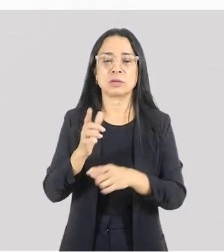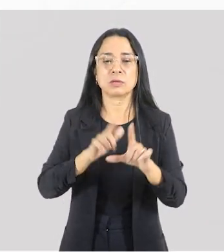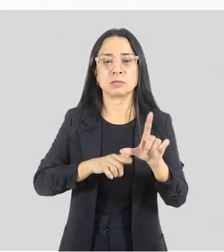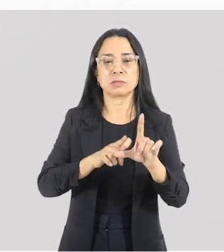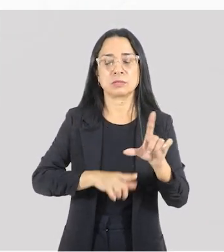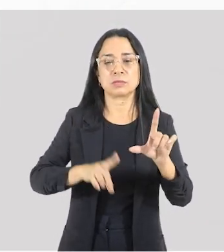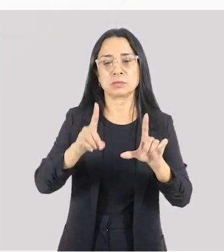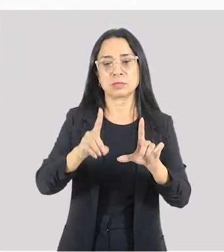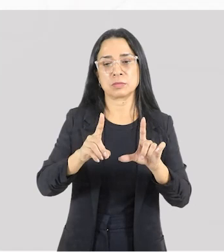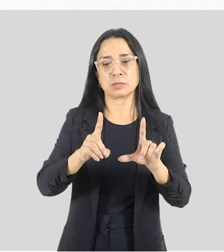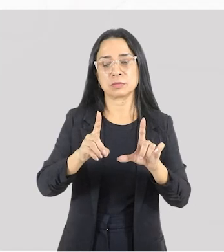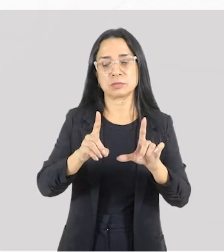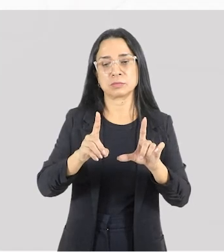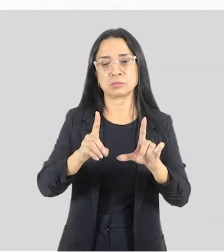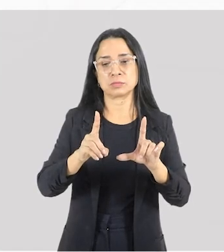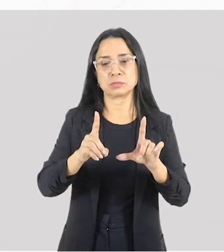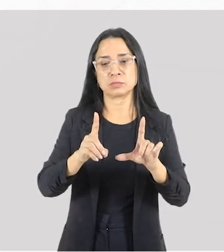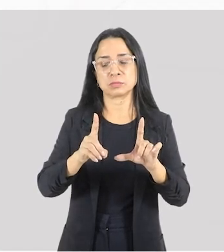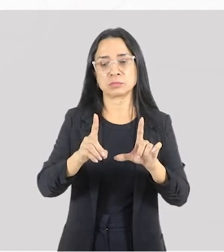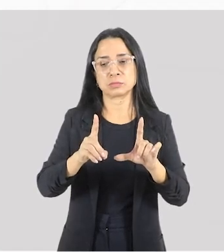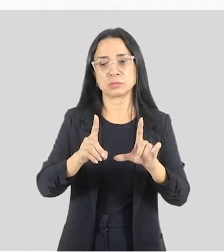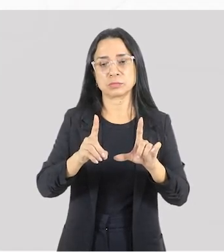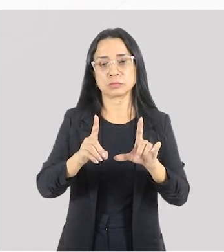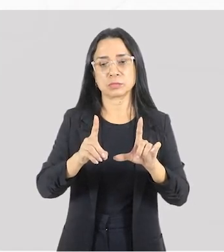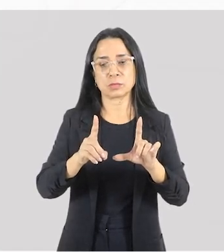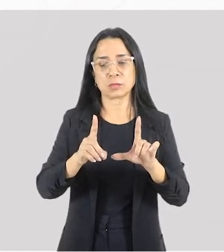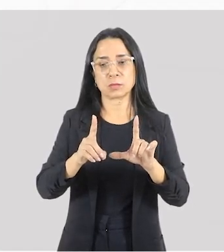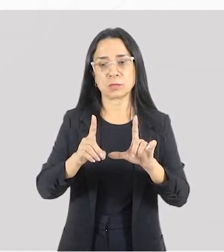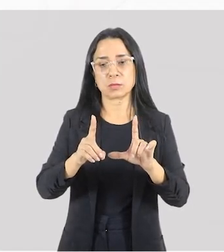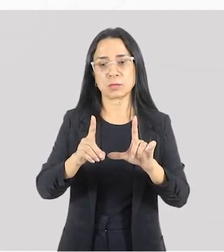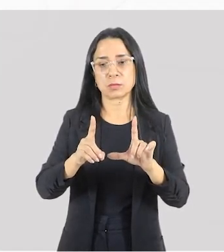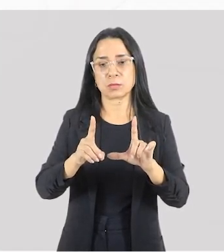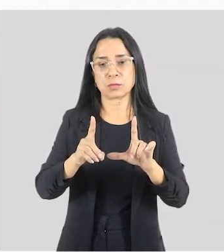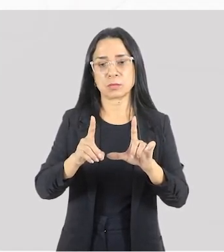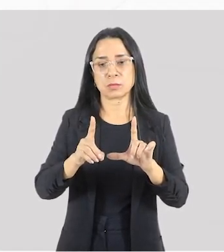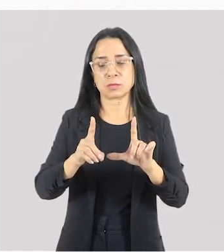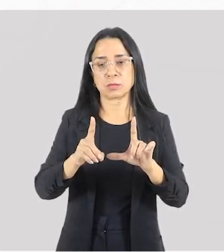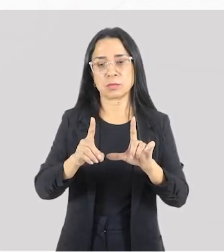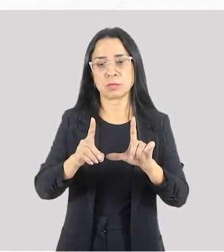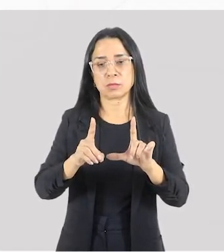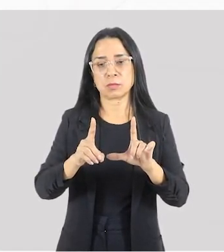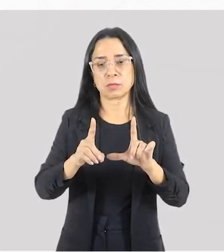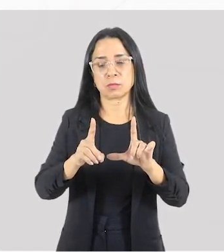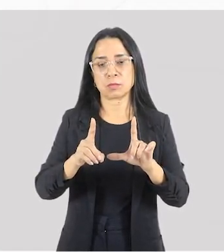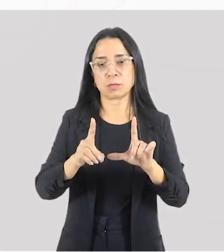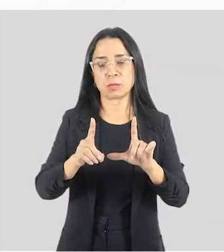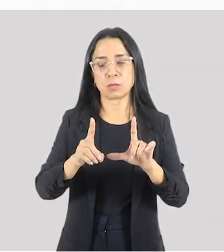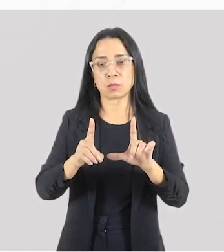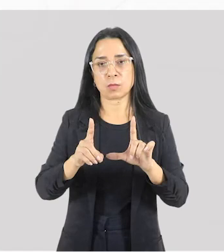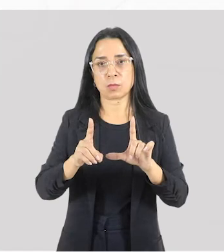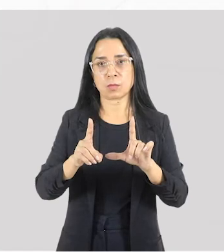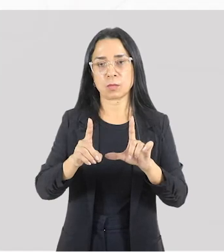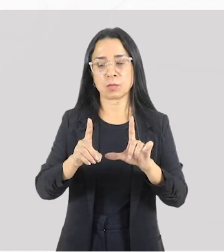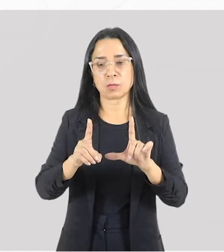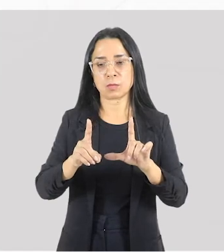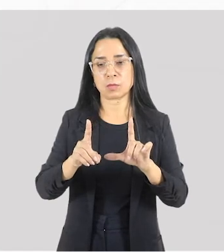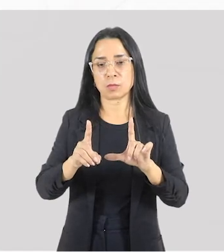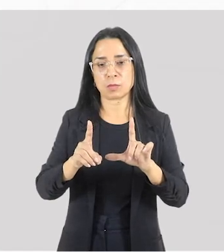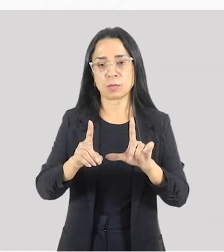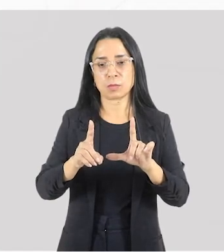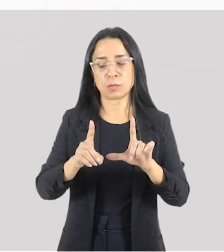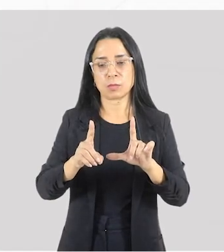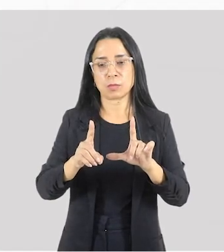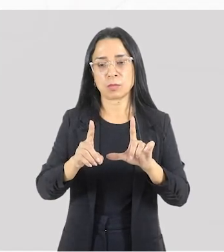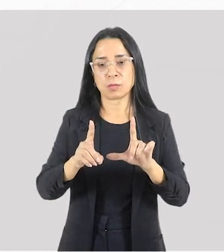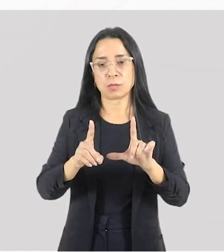D. Entre, né, certa não, é incorreta, né? Entre as conquistas obtidas pela luta dos trabalhadores, podemos